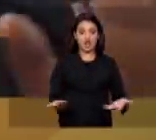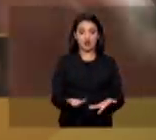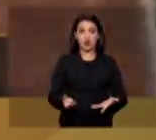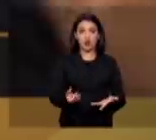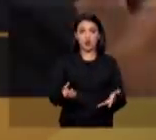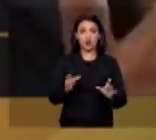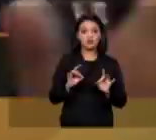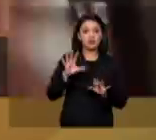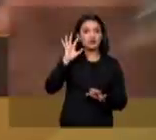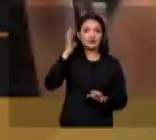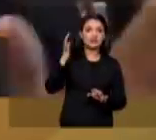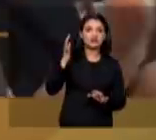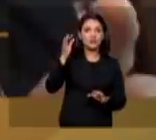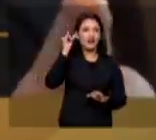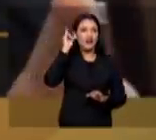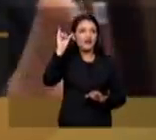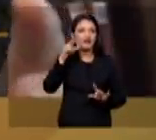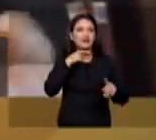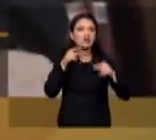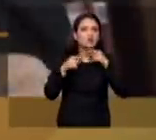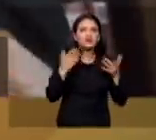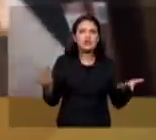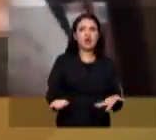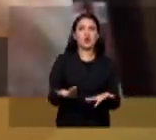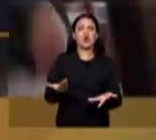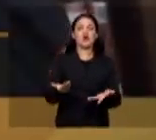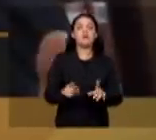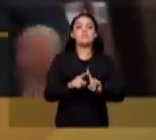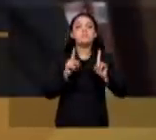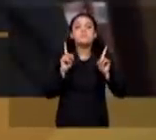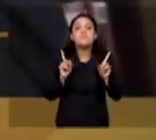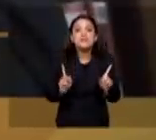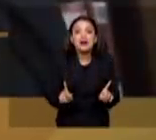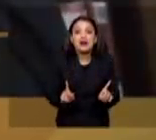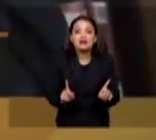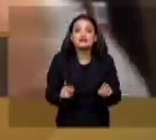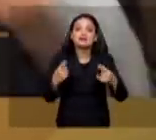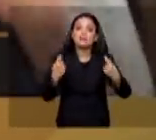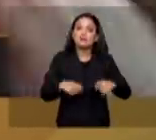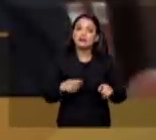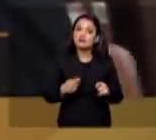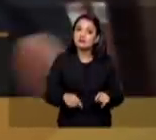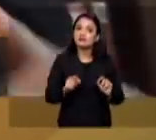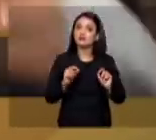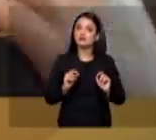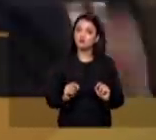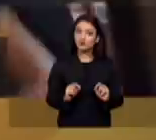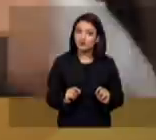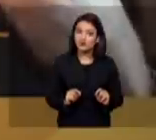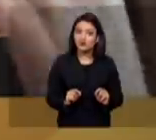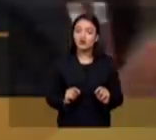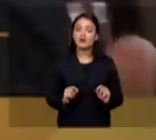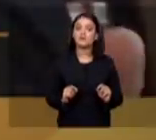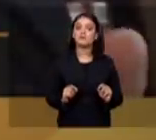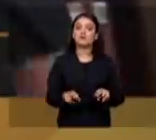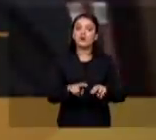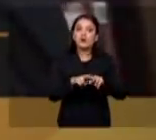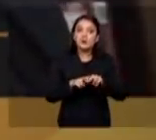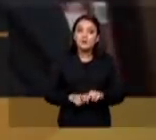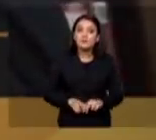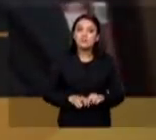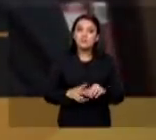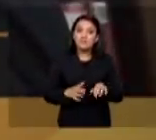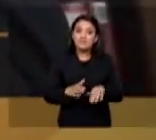fique, pelo menos, dúvida num primeiro momento, mas nós temos que, em observância ao princípio fundamental